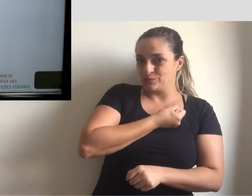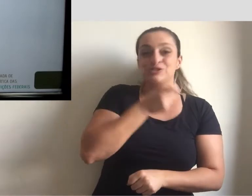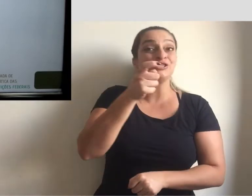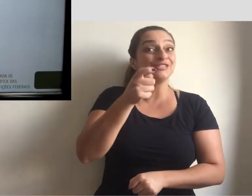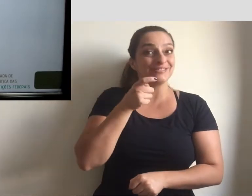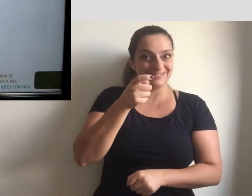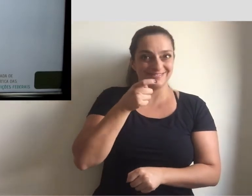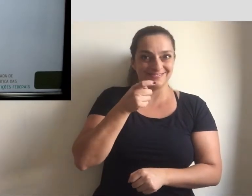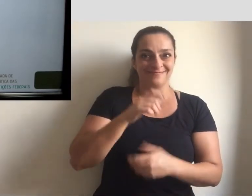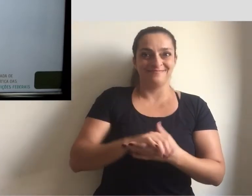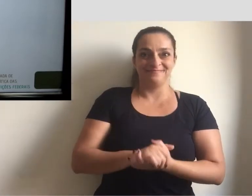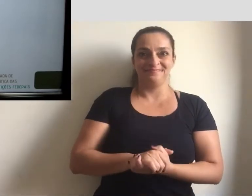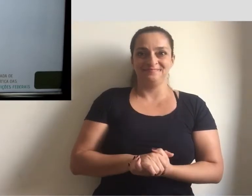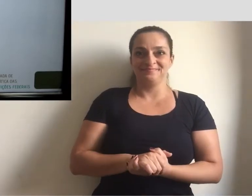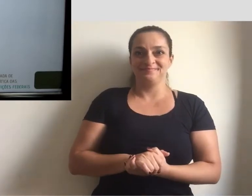x.